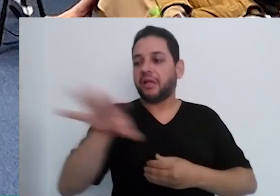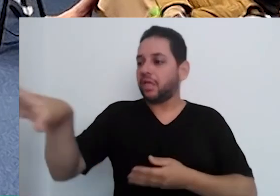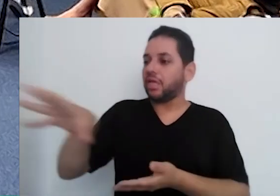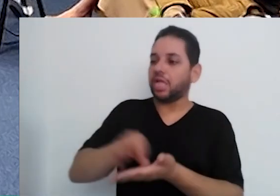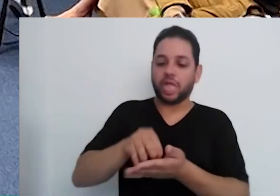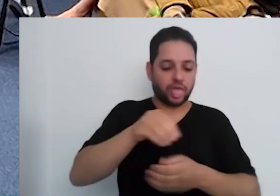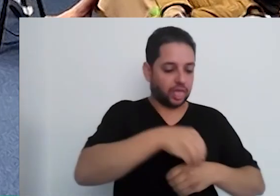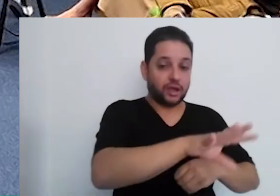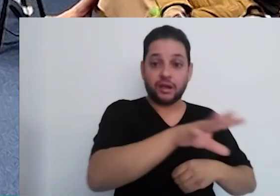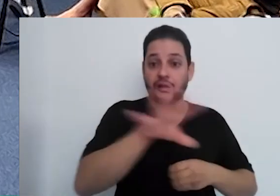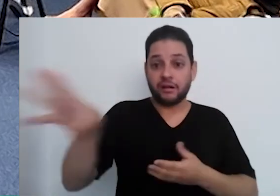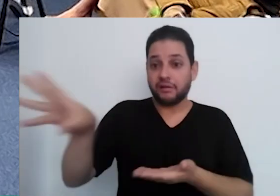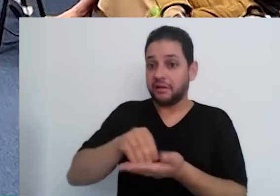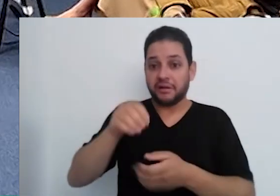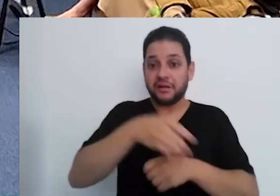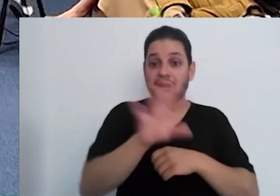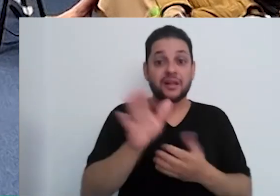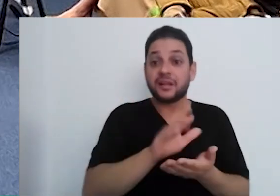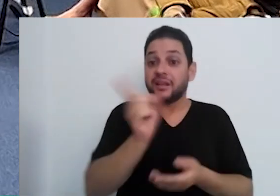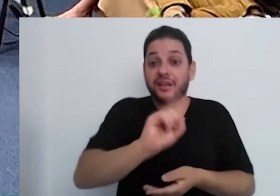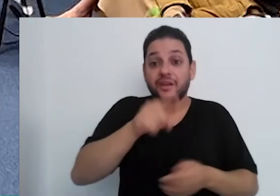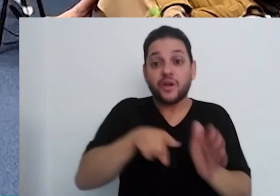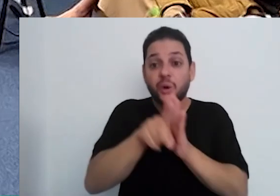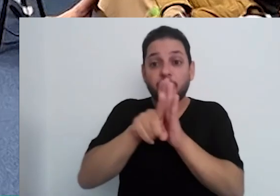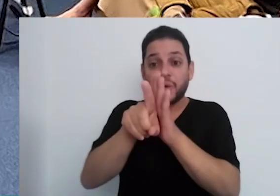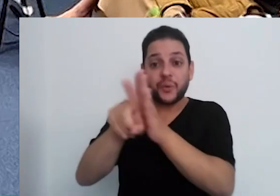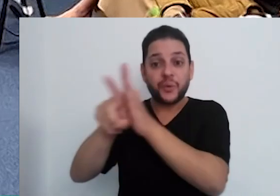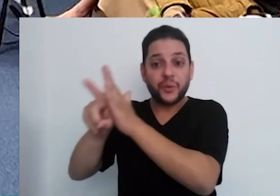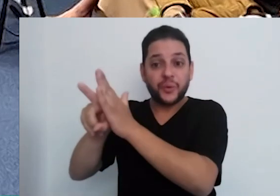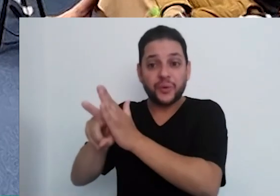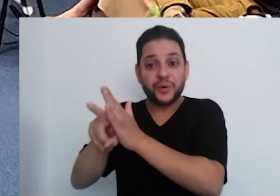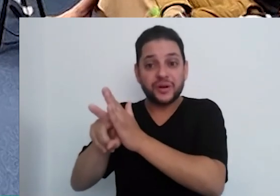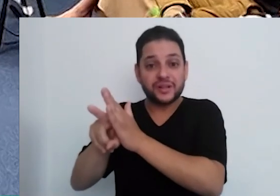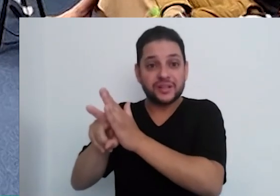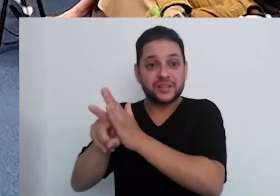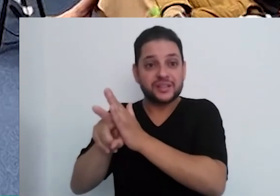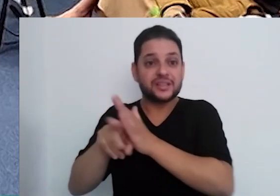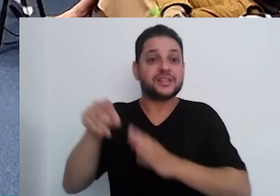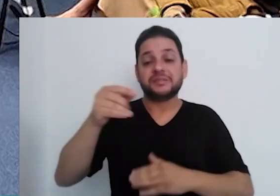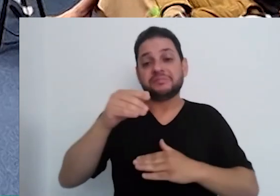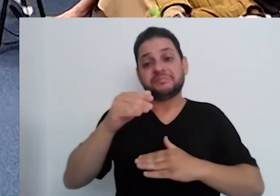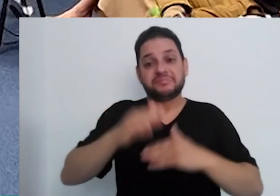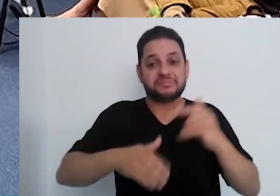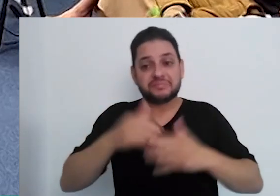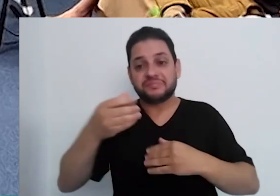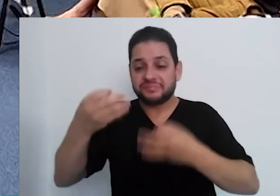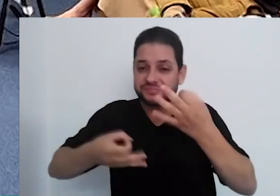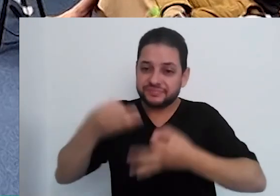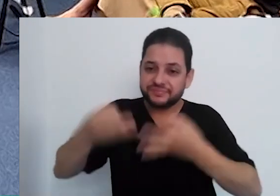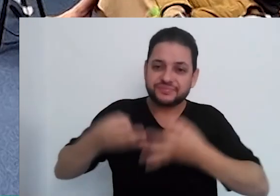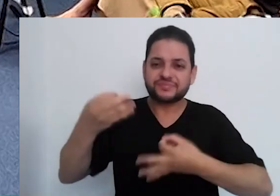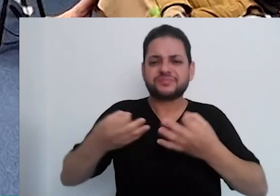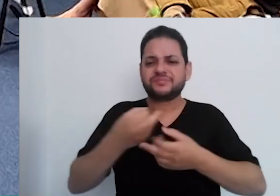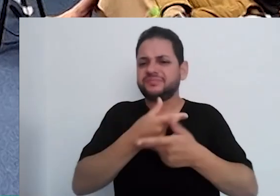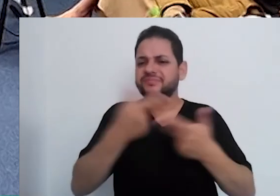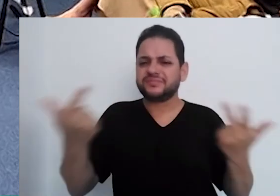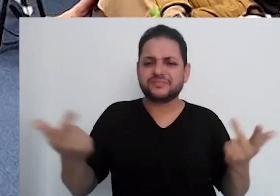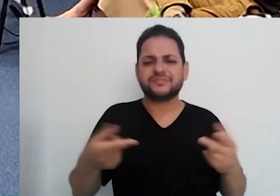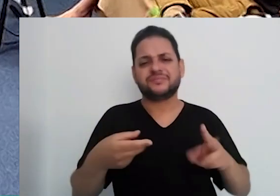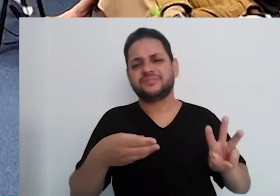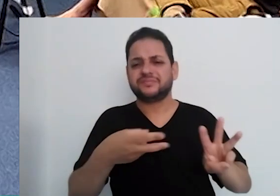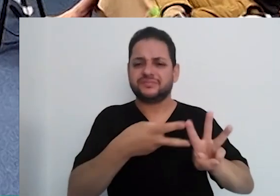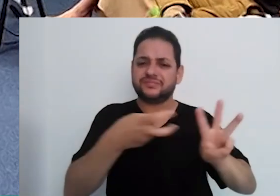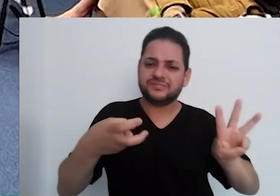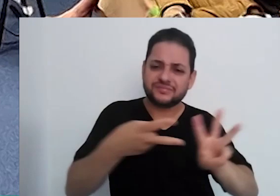TM nada a ver mas assim sabe nada a justiça estativa tem uma origem nas práticas ancestrais indígenas né e e a constelação familiar